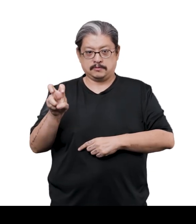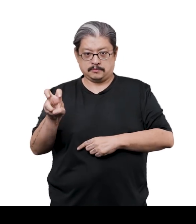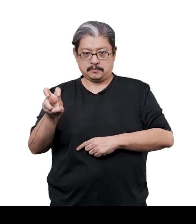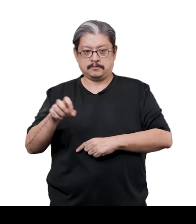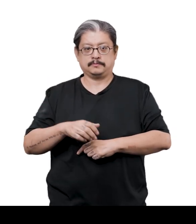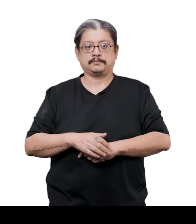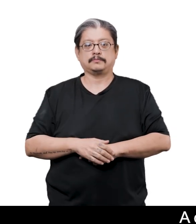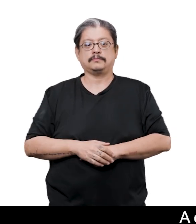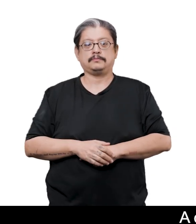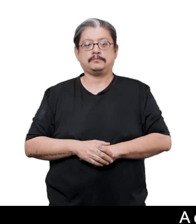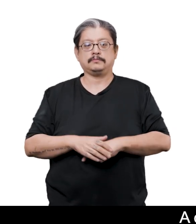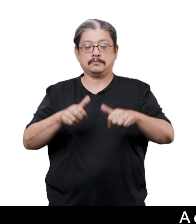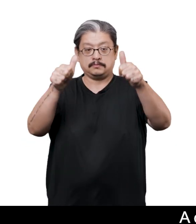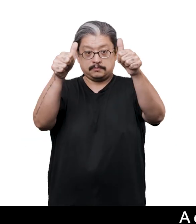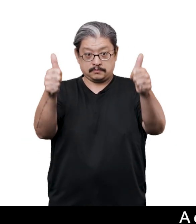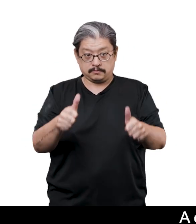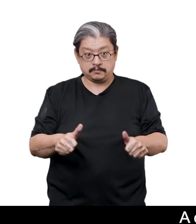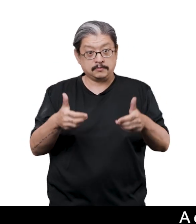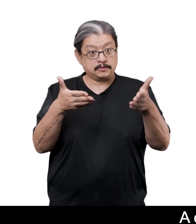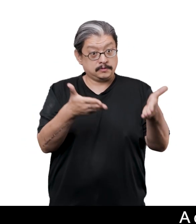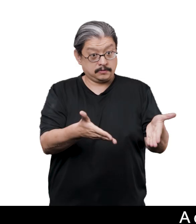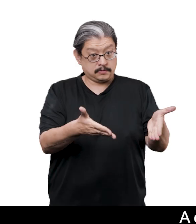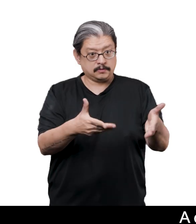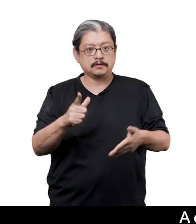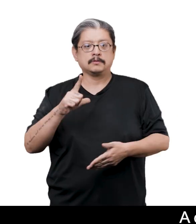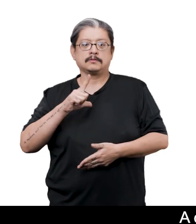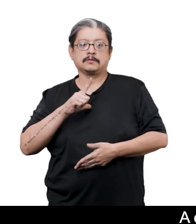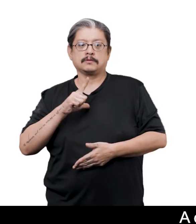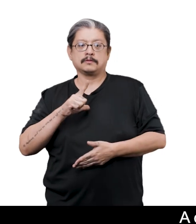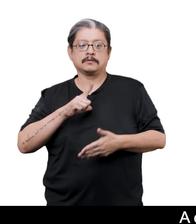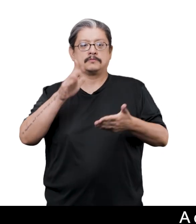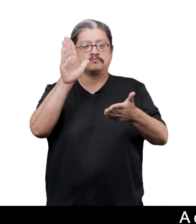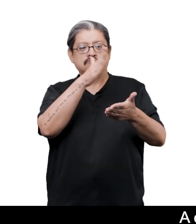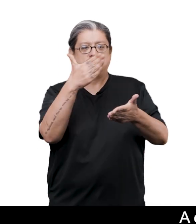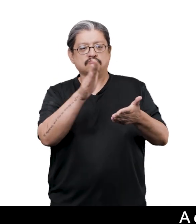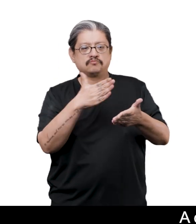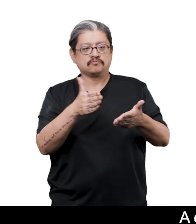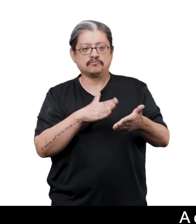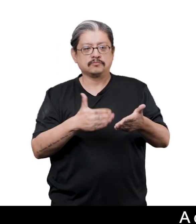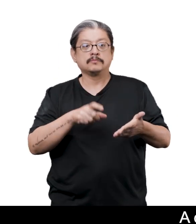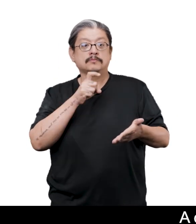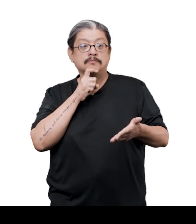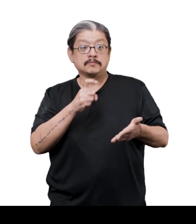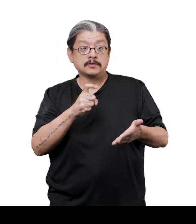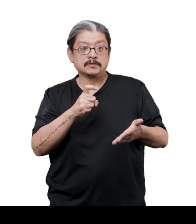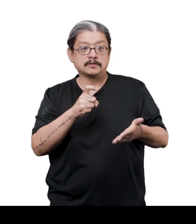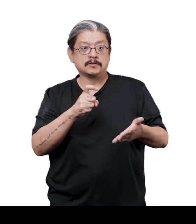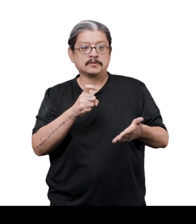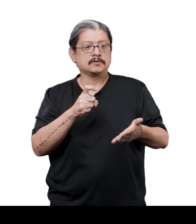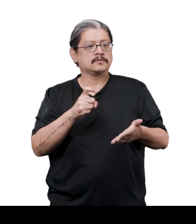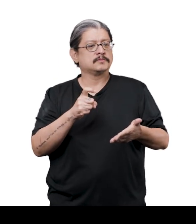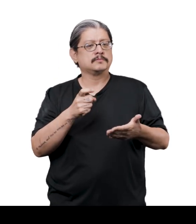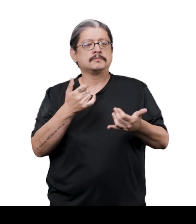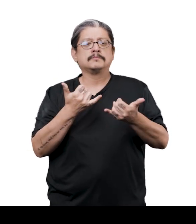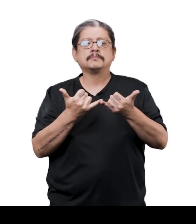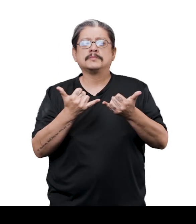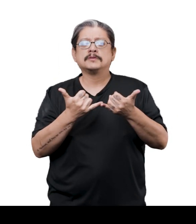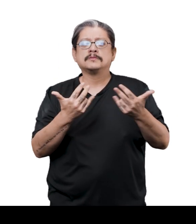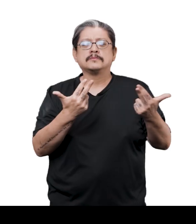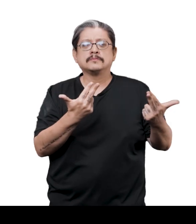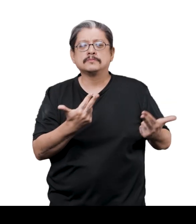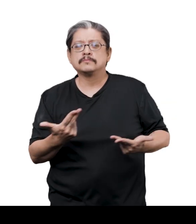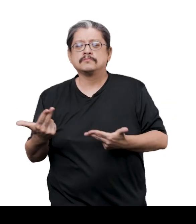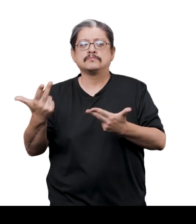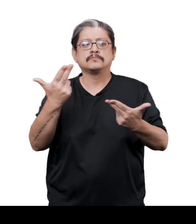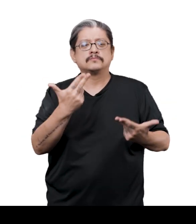largura. A obra apresenta um painel vertical pintado de verde intenso, quase monocromático,